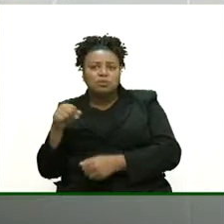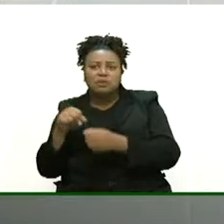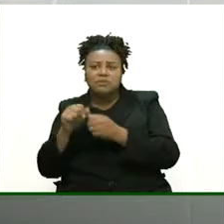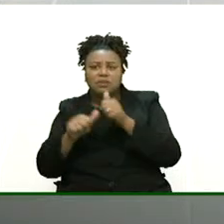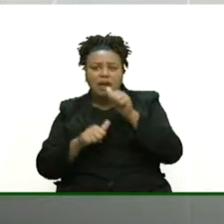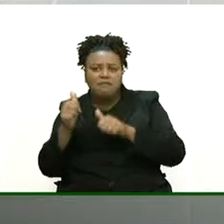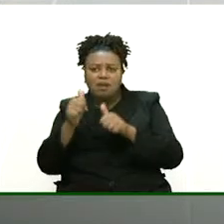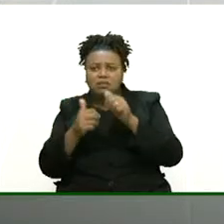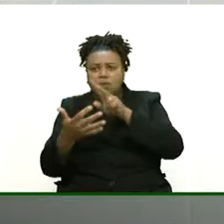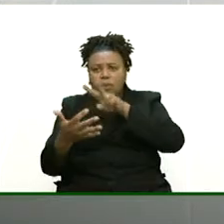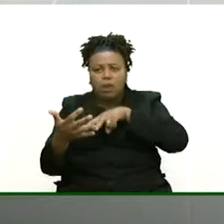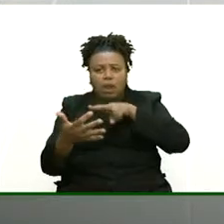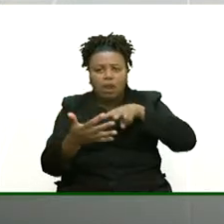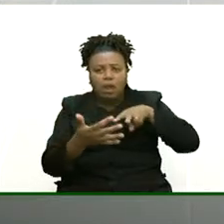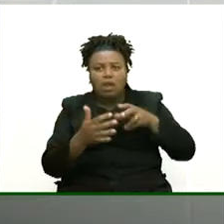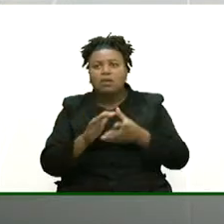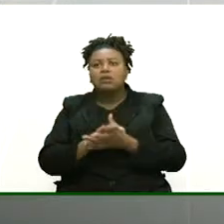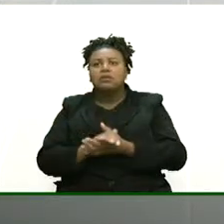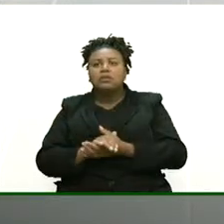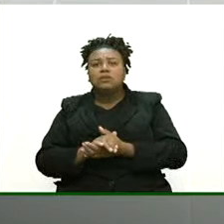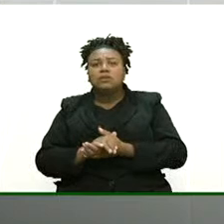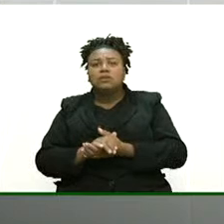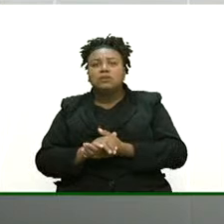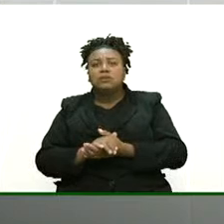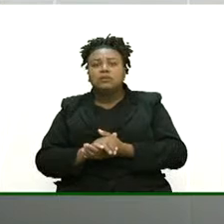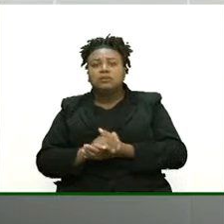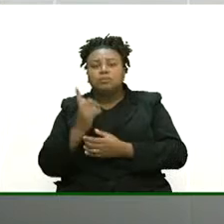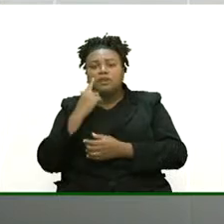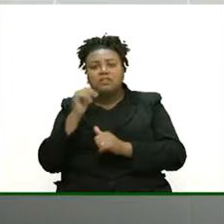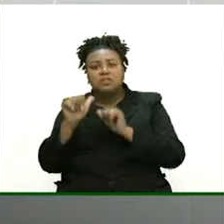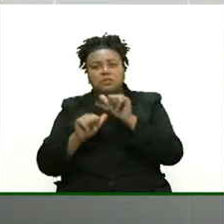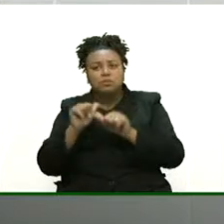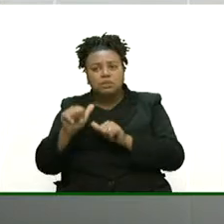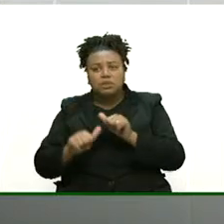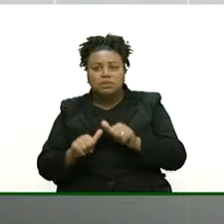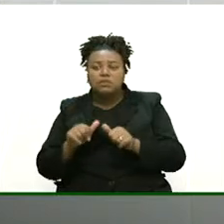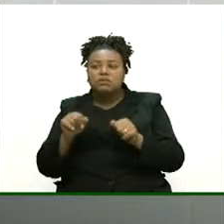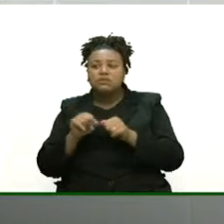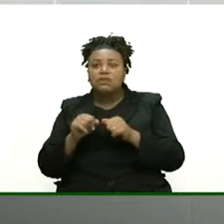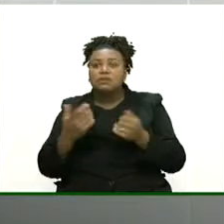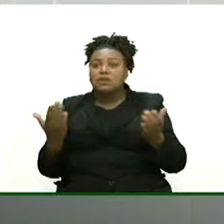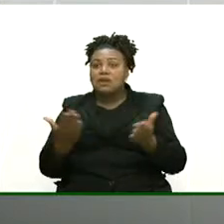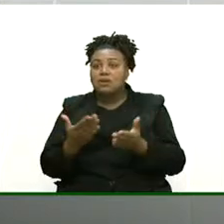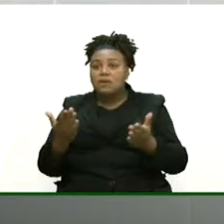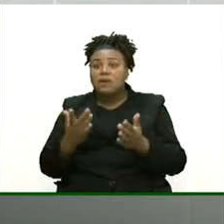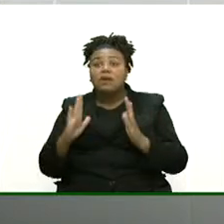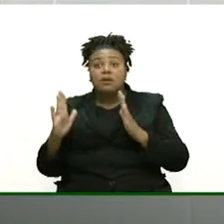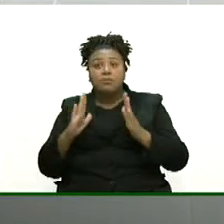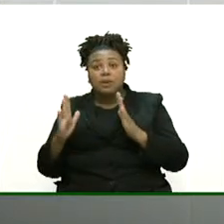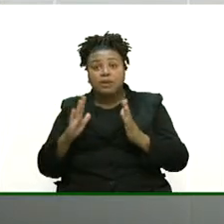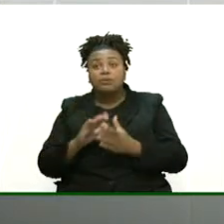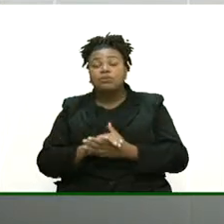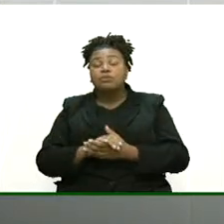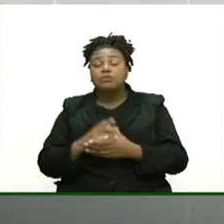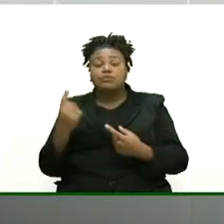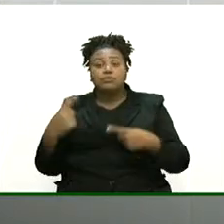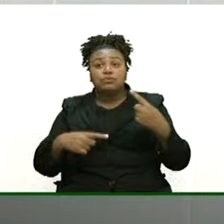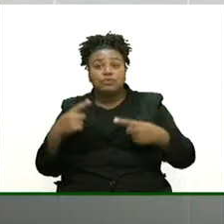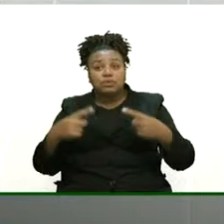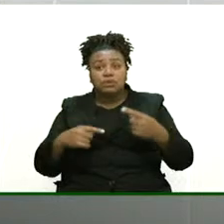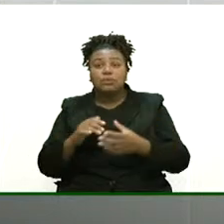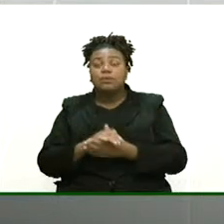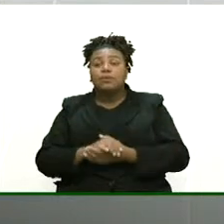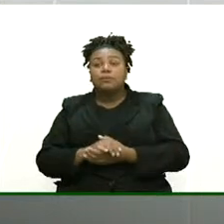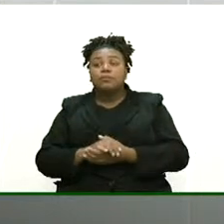uma análise de todas essas alterações que são feitas agora durante o período de discussão,